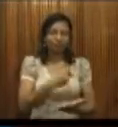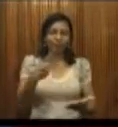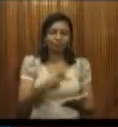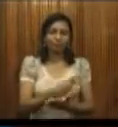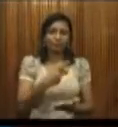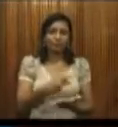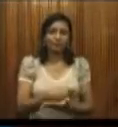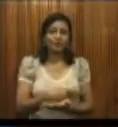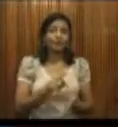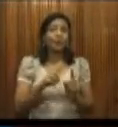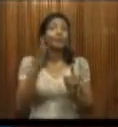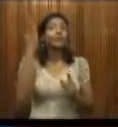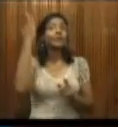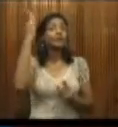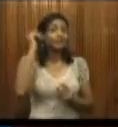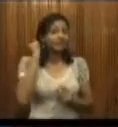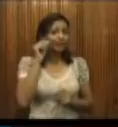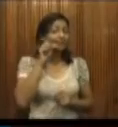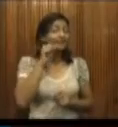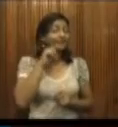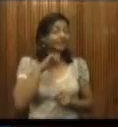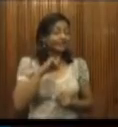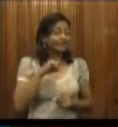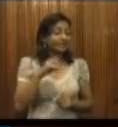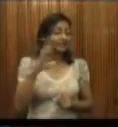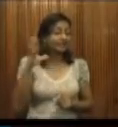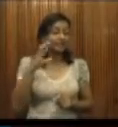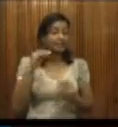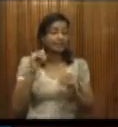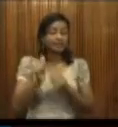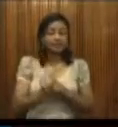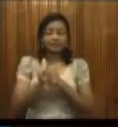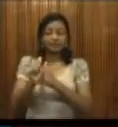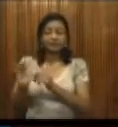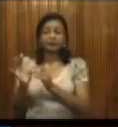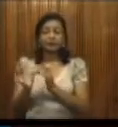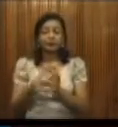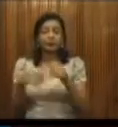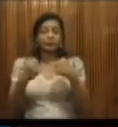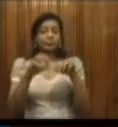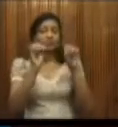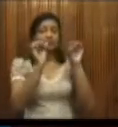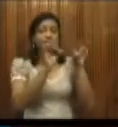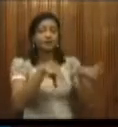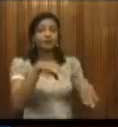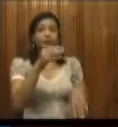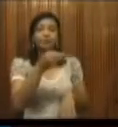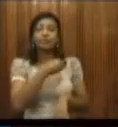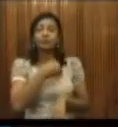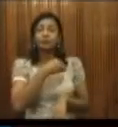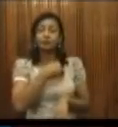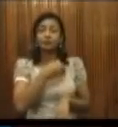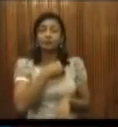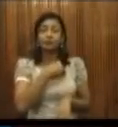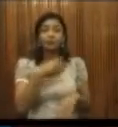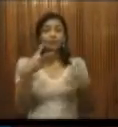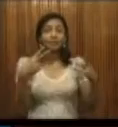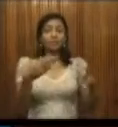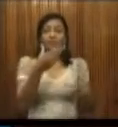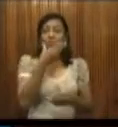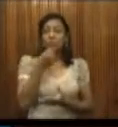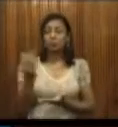para se escolher ao Senhor precisa renunciar ao pecado. Então, do mesmo jeito que esse jovem era apegado às suas